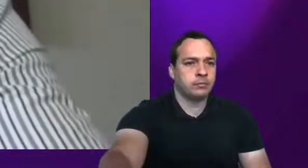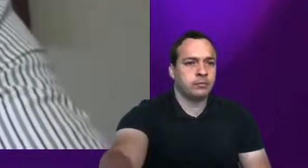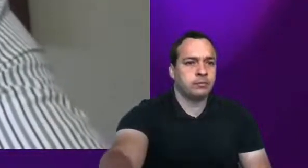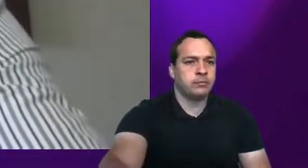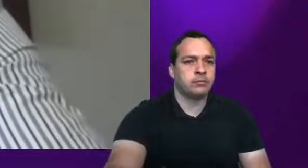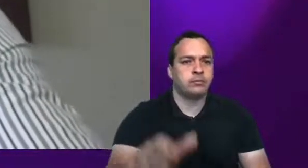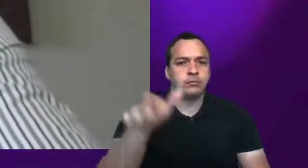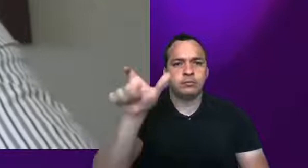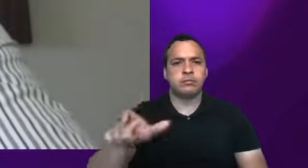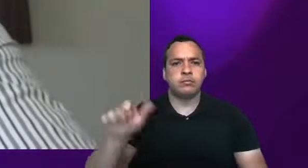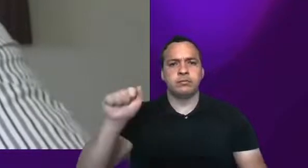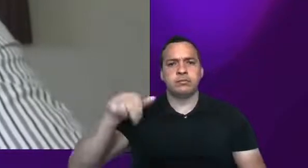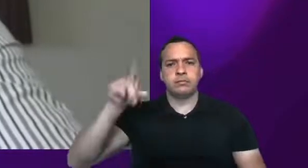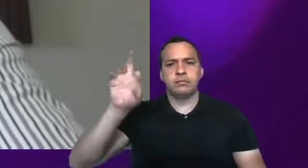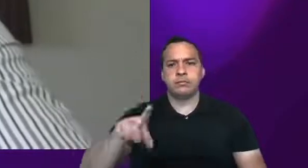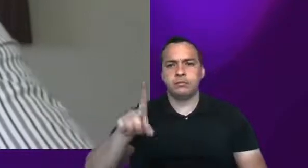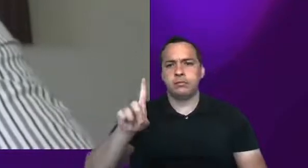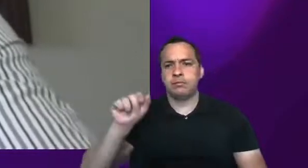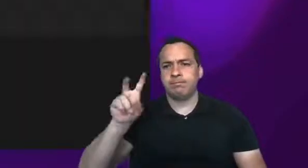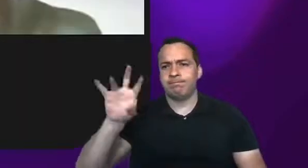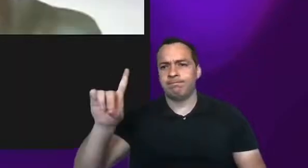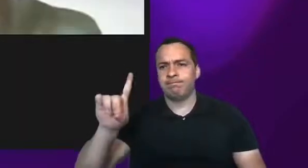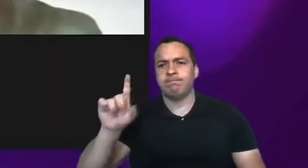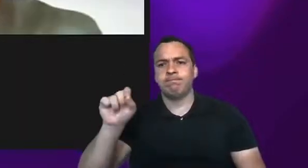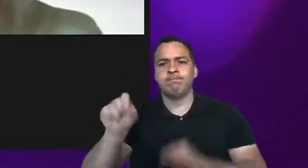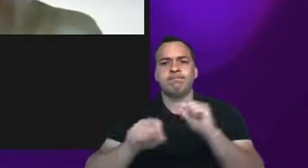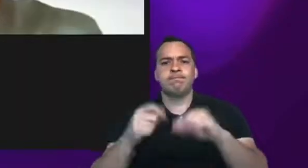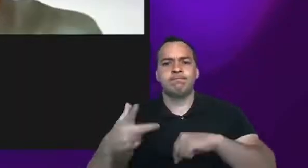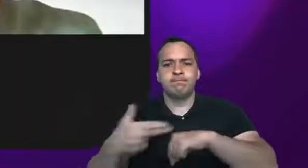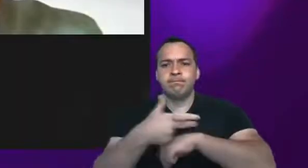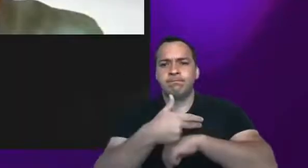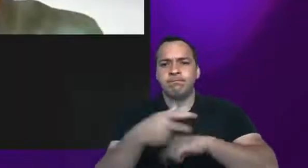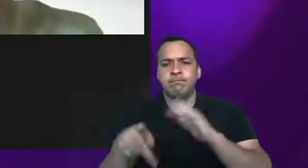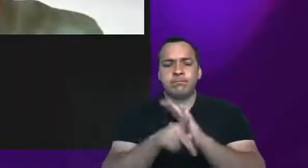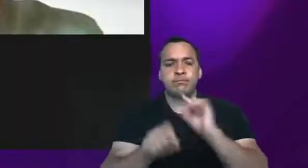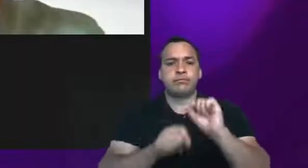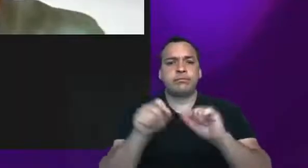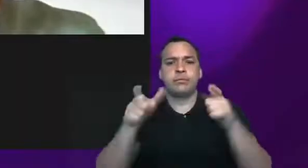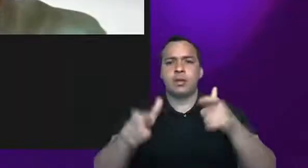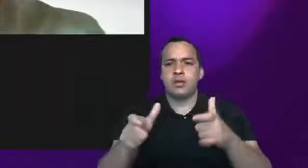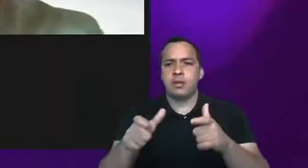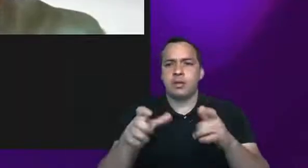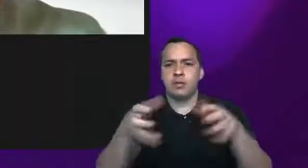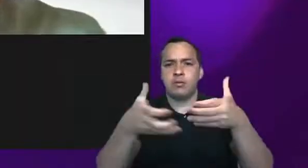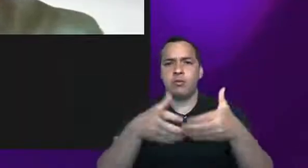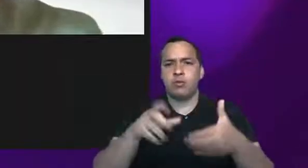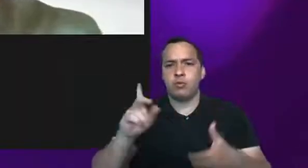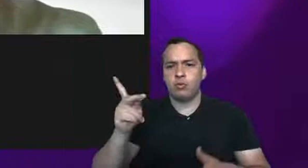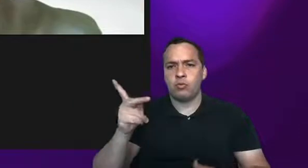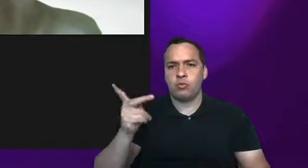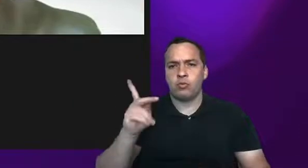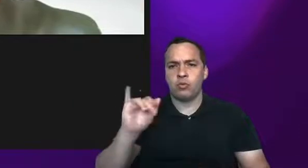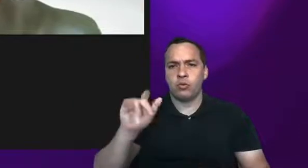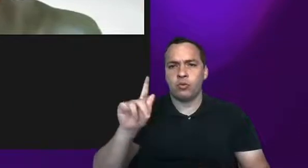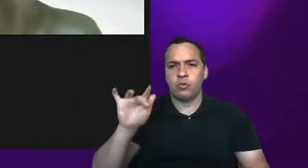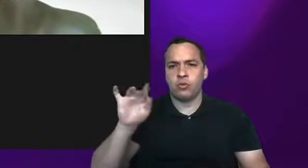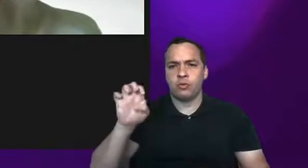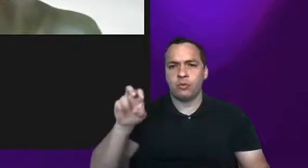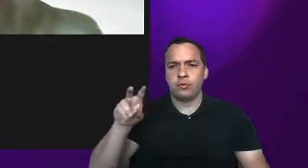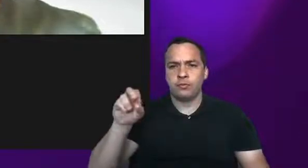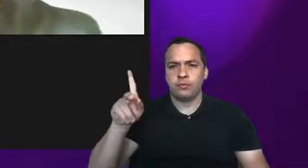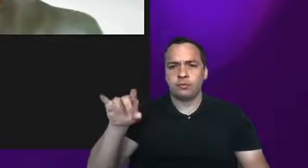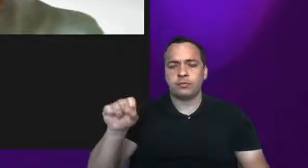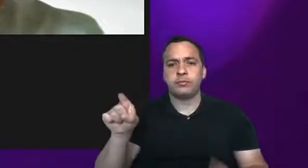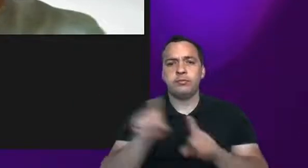digestivo do Hospital Samaritano em Higienópolis, e o doutor Fabrício